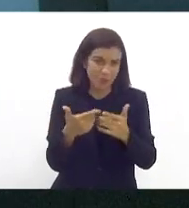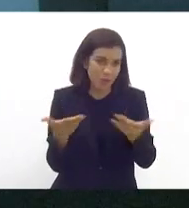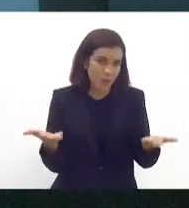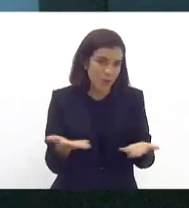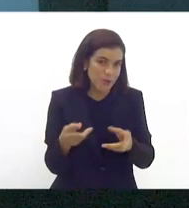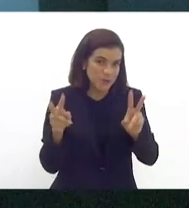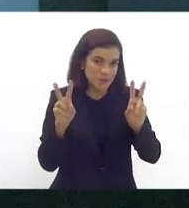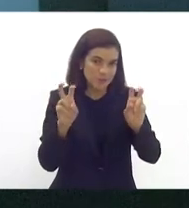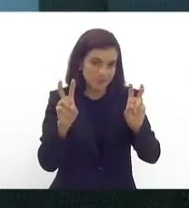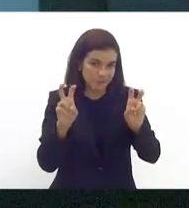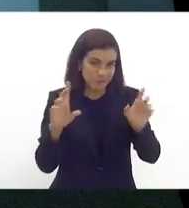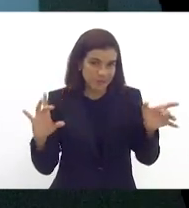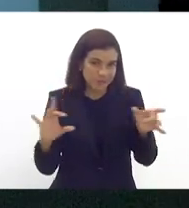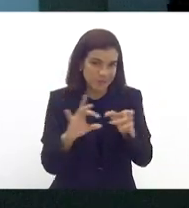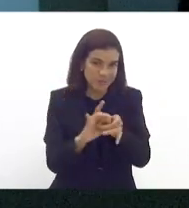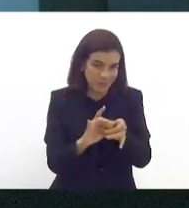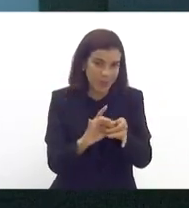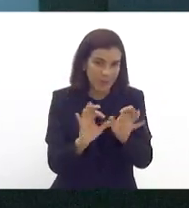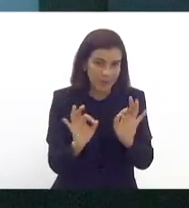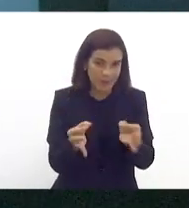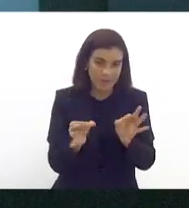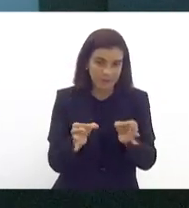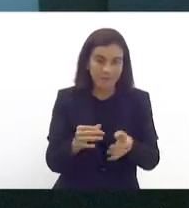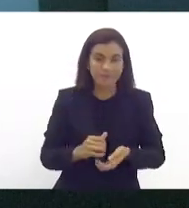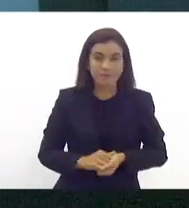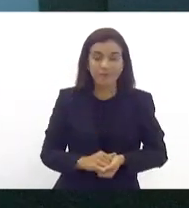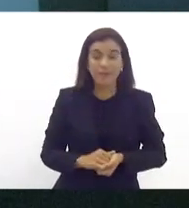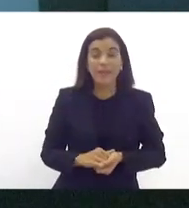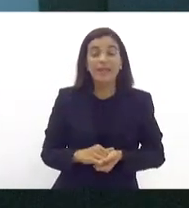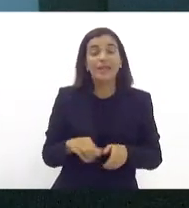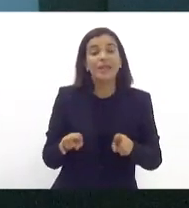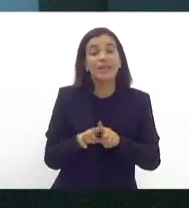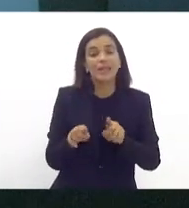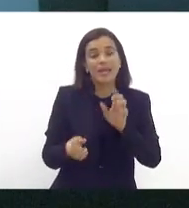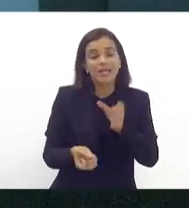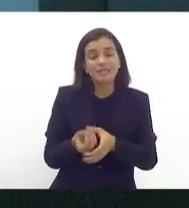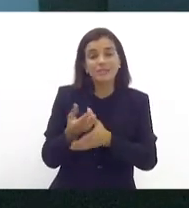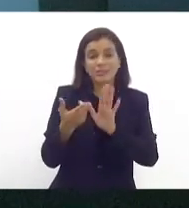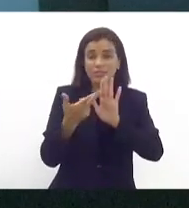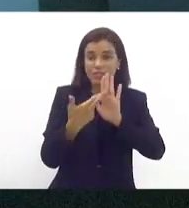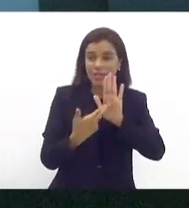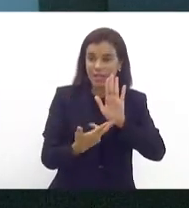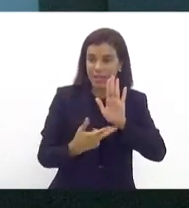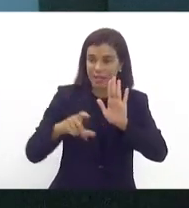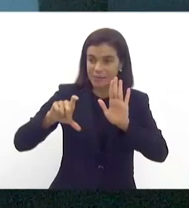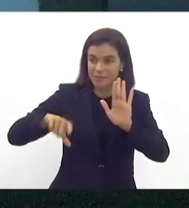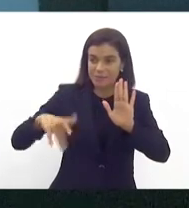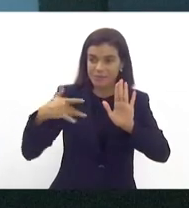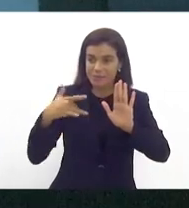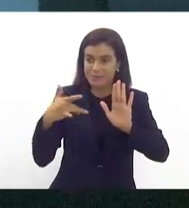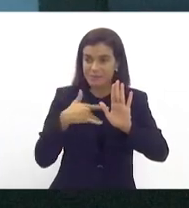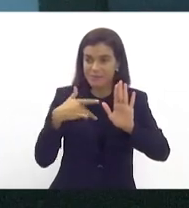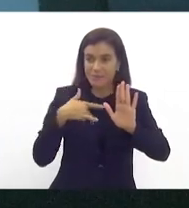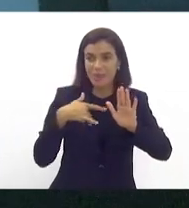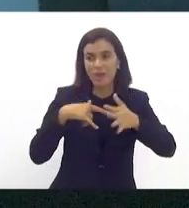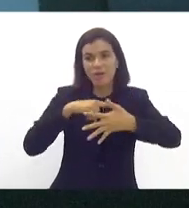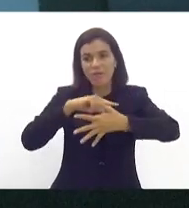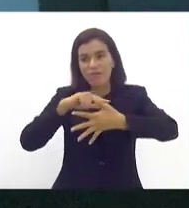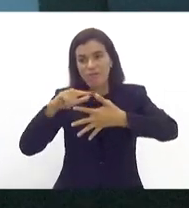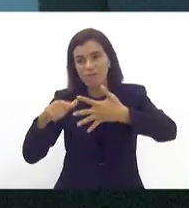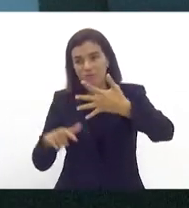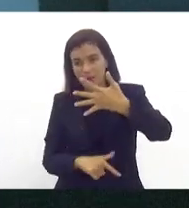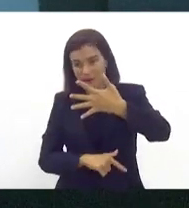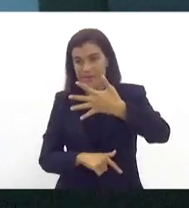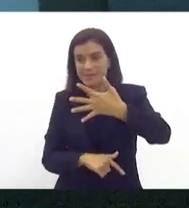dessa dessa audiência pública e na regulação assistencial eu destaquei alguns aspectos